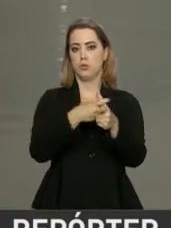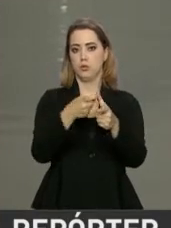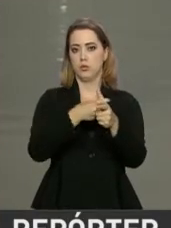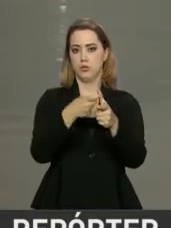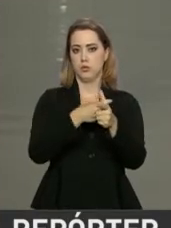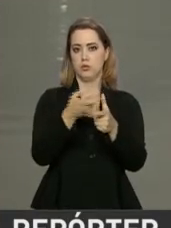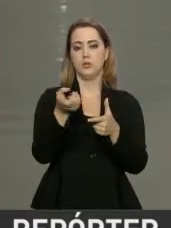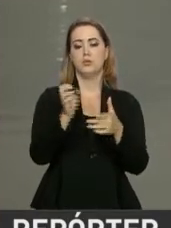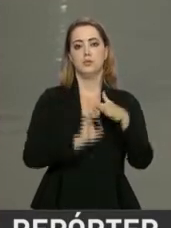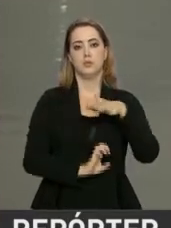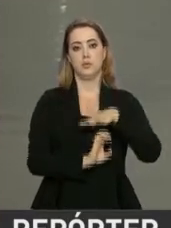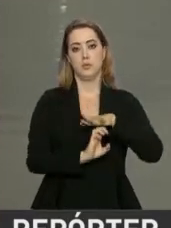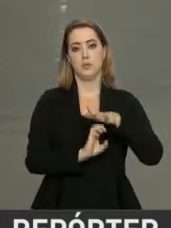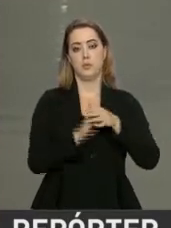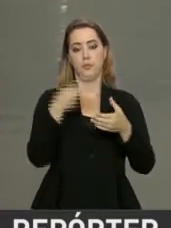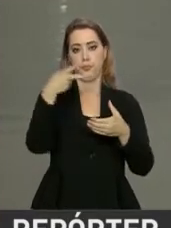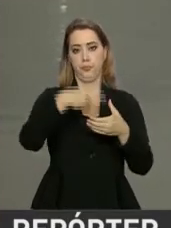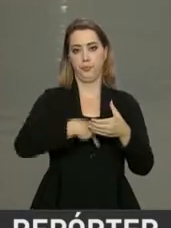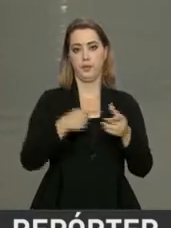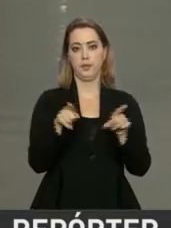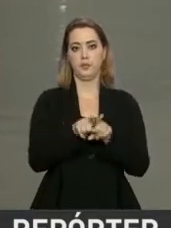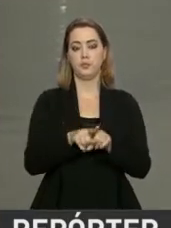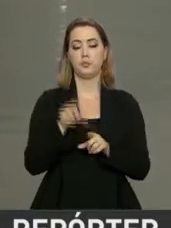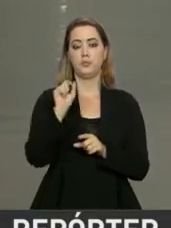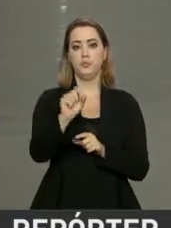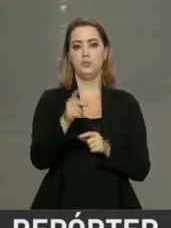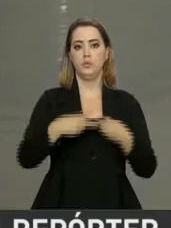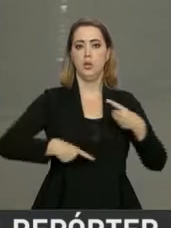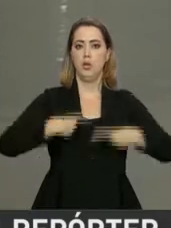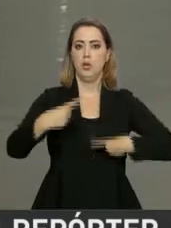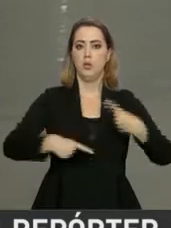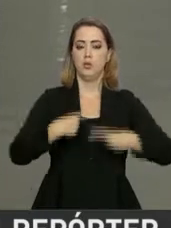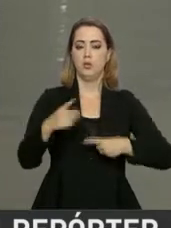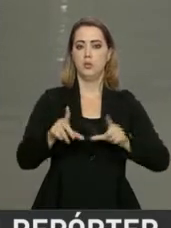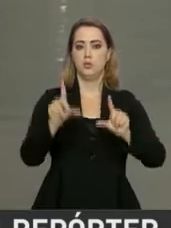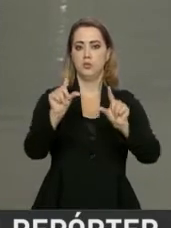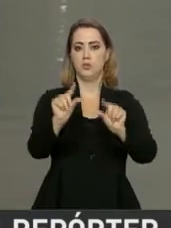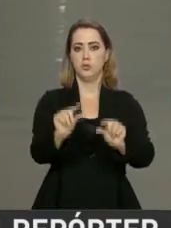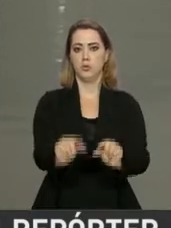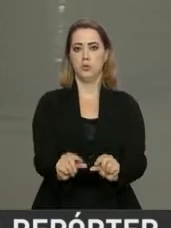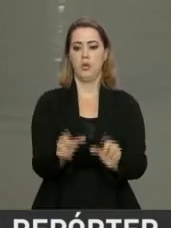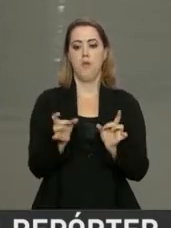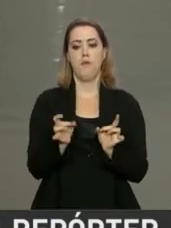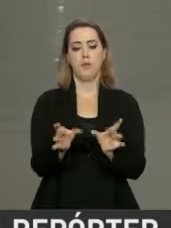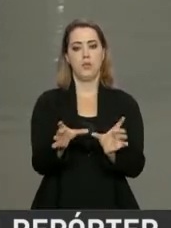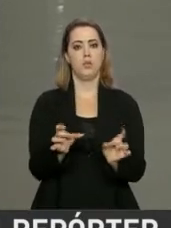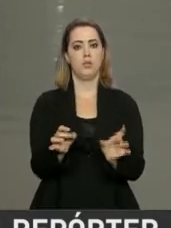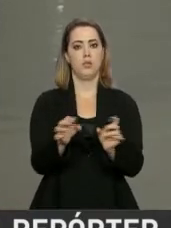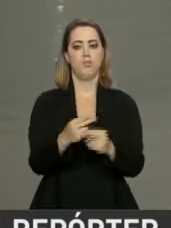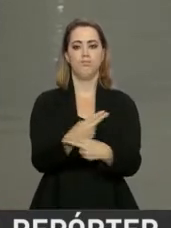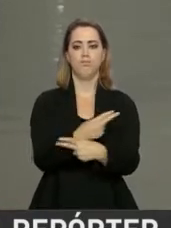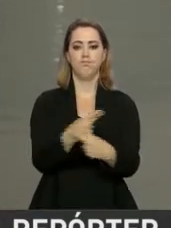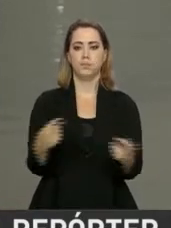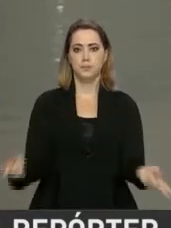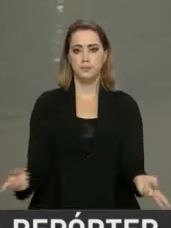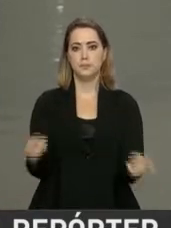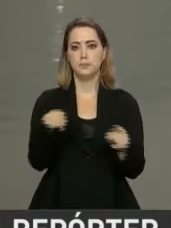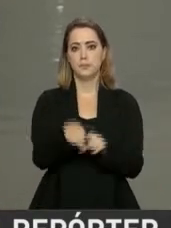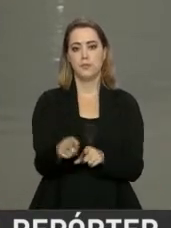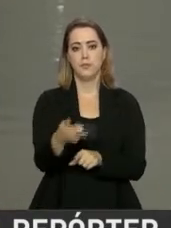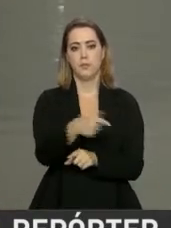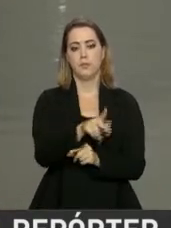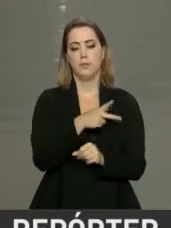nos últimos meses a política de desinvestimento da companhia ou seja a venda de ativos como refinarias no exterior